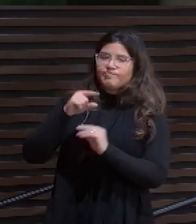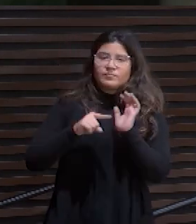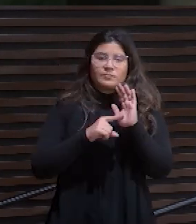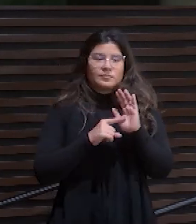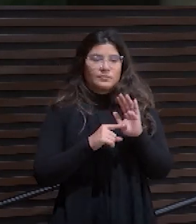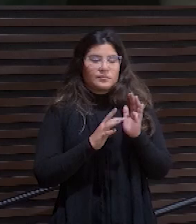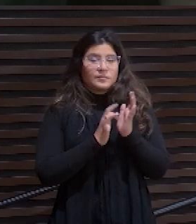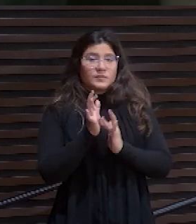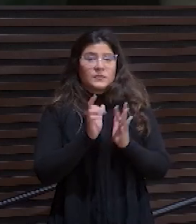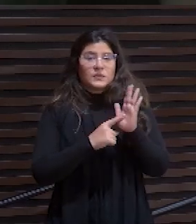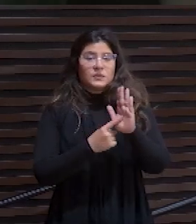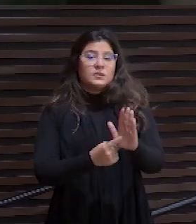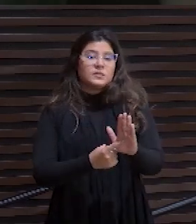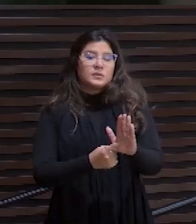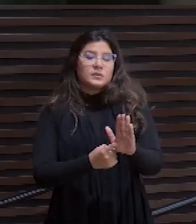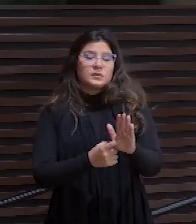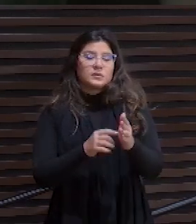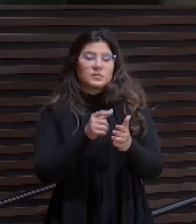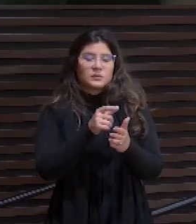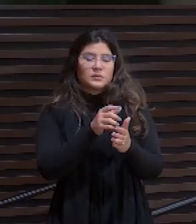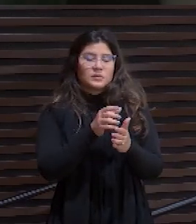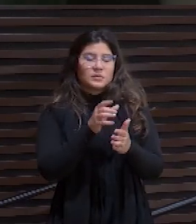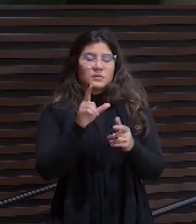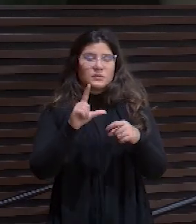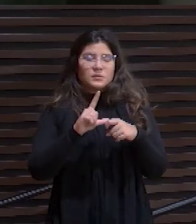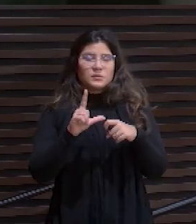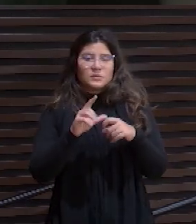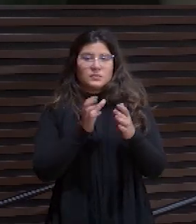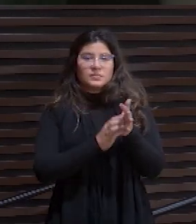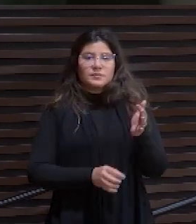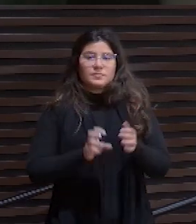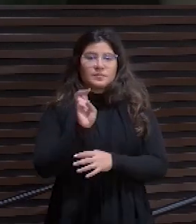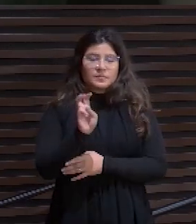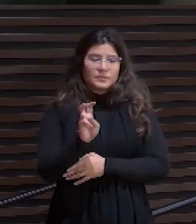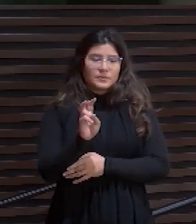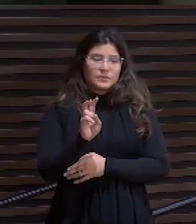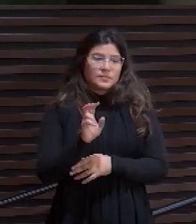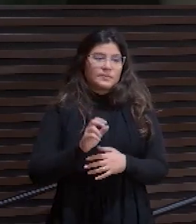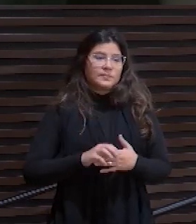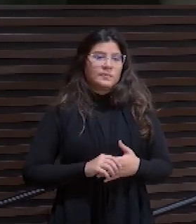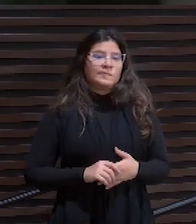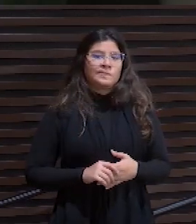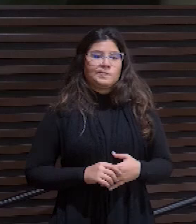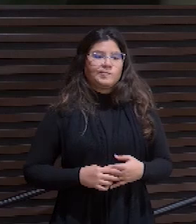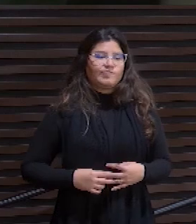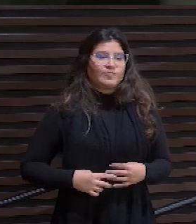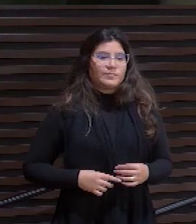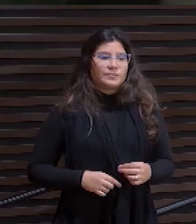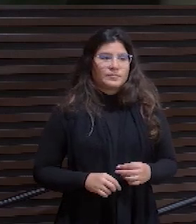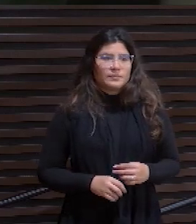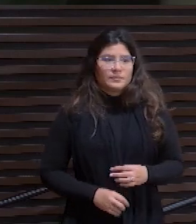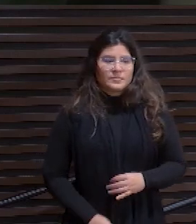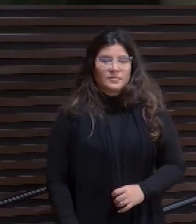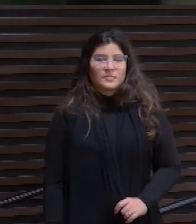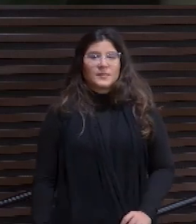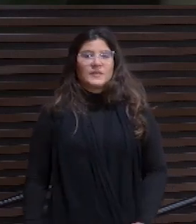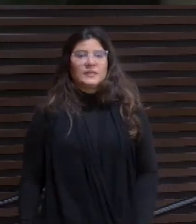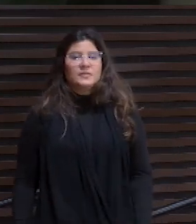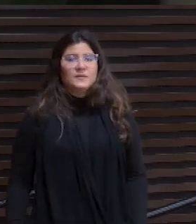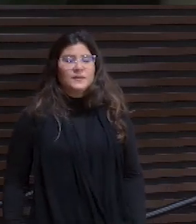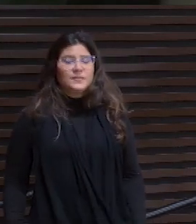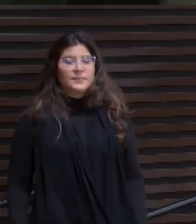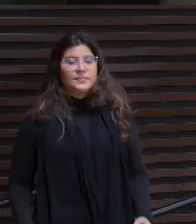voltando para Lucas capítulo 5. Jesus ele faz uma outra ilustração agora, mas